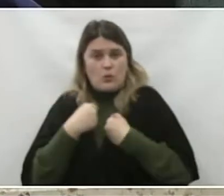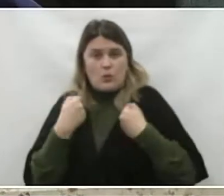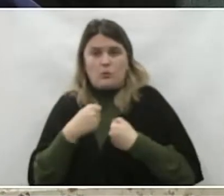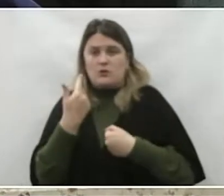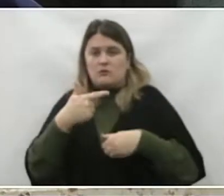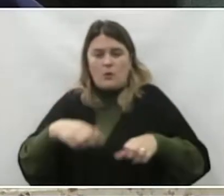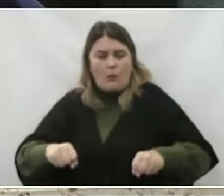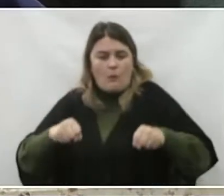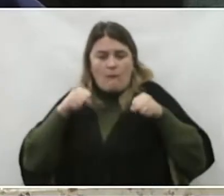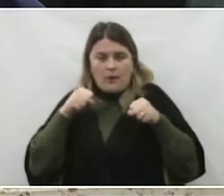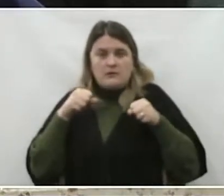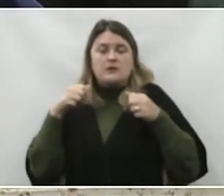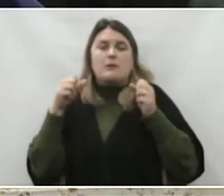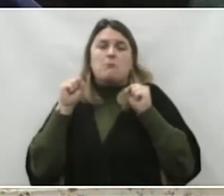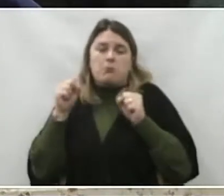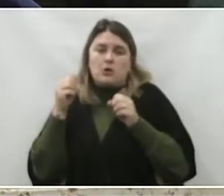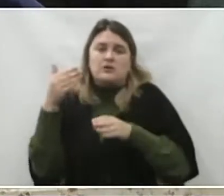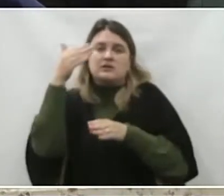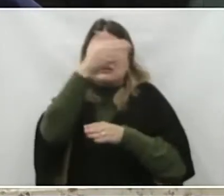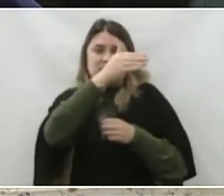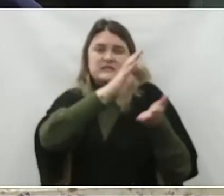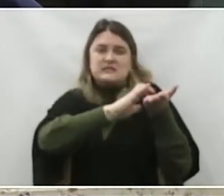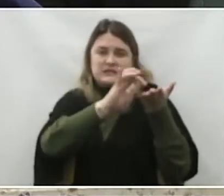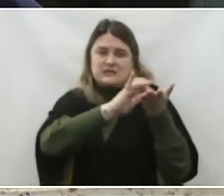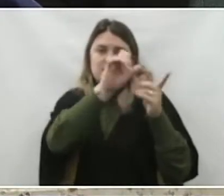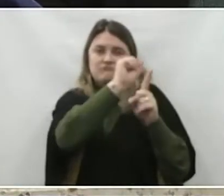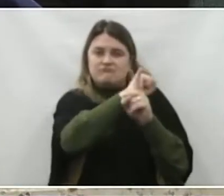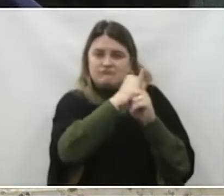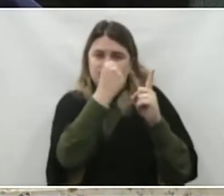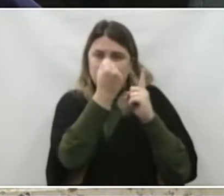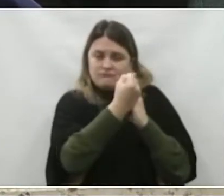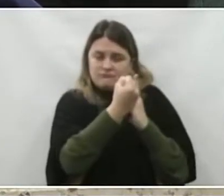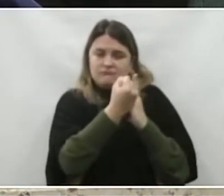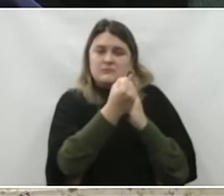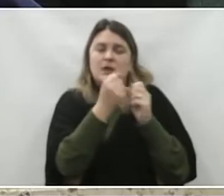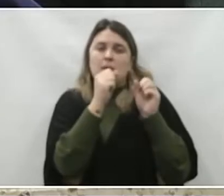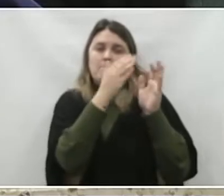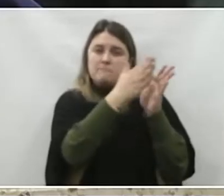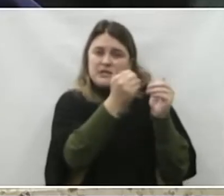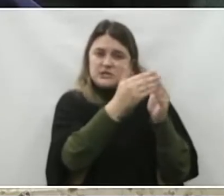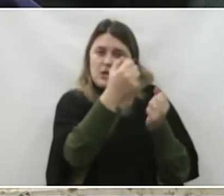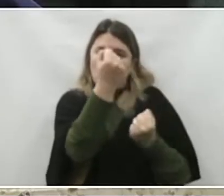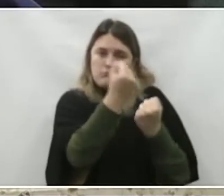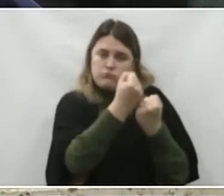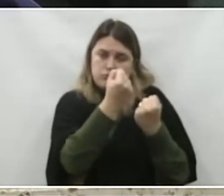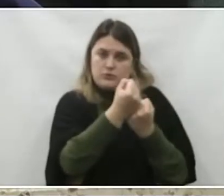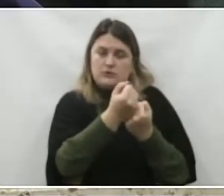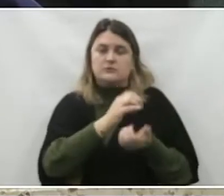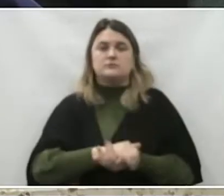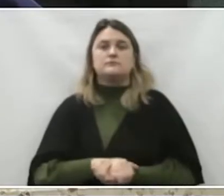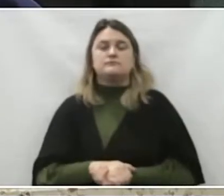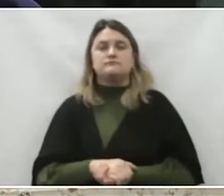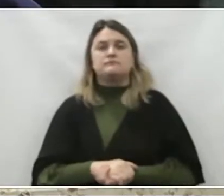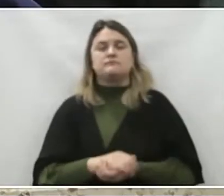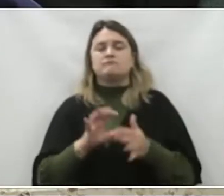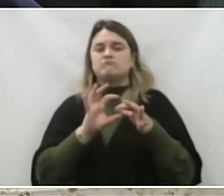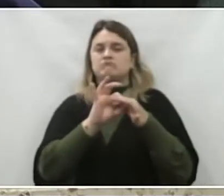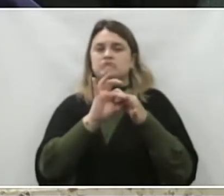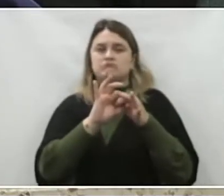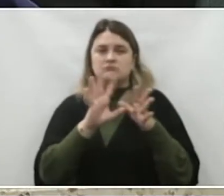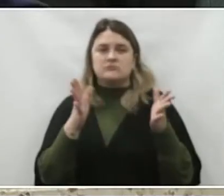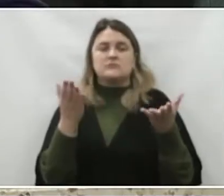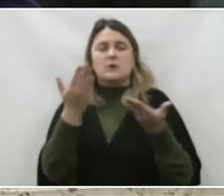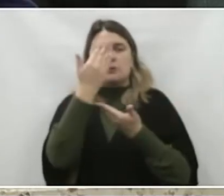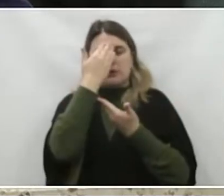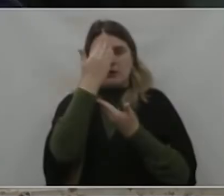e sentido e que a gente sabe que o frio é isso é preciso atender essas pessoas Fico à disposição